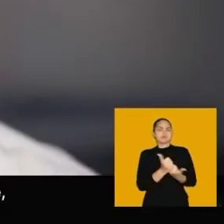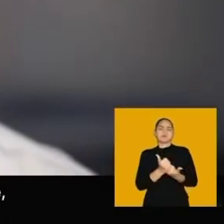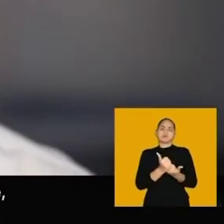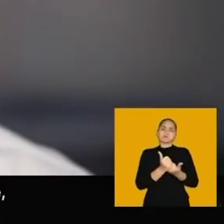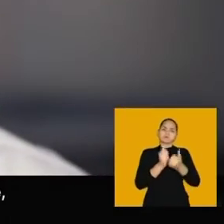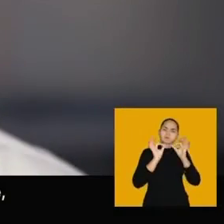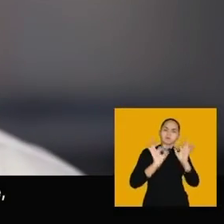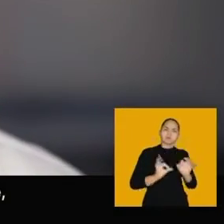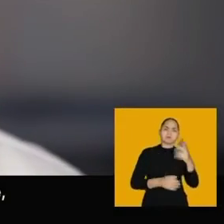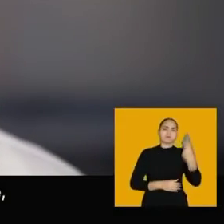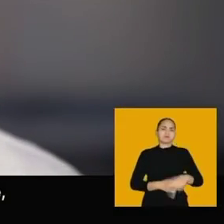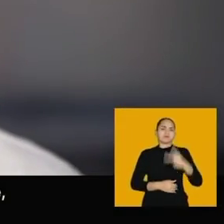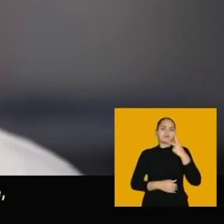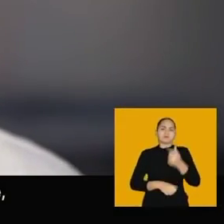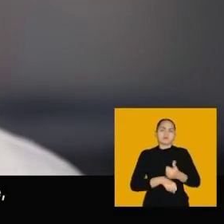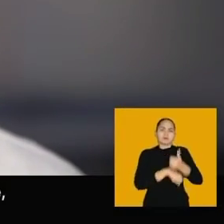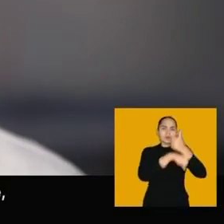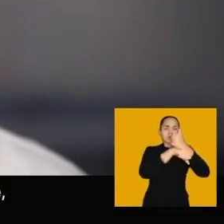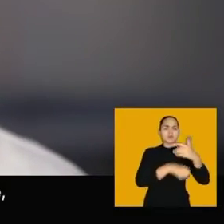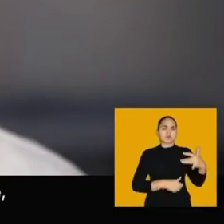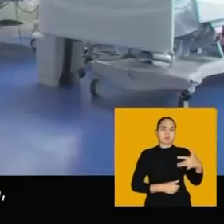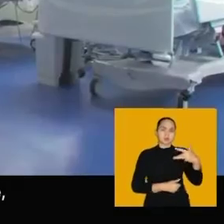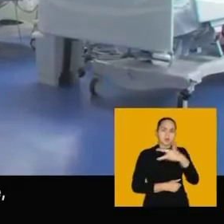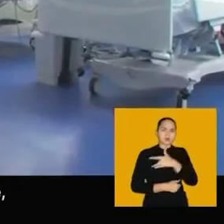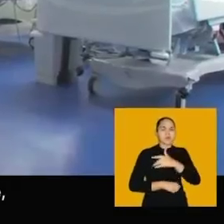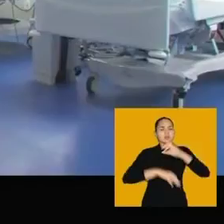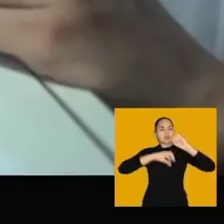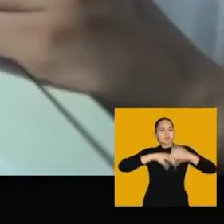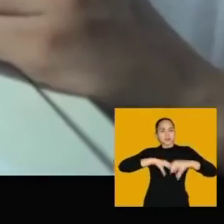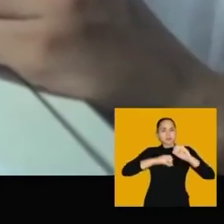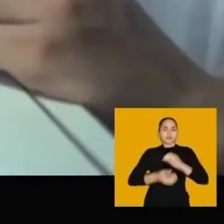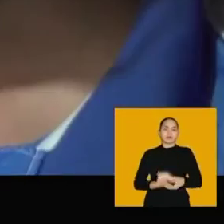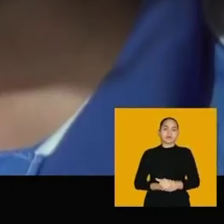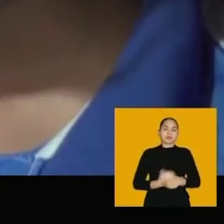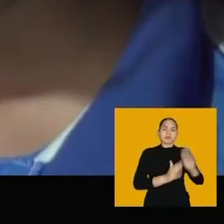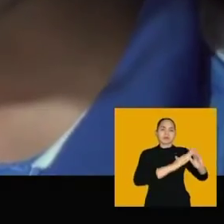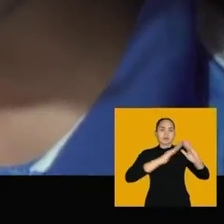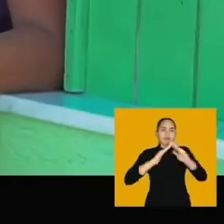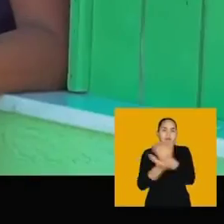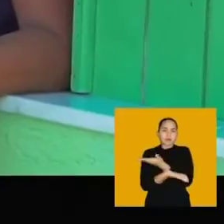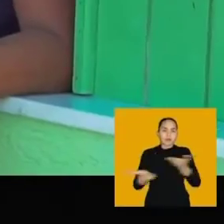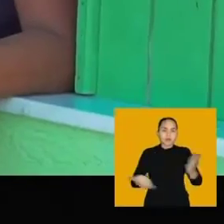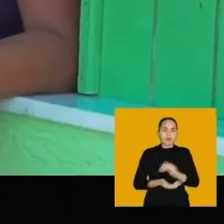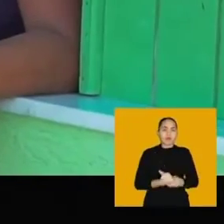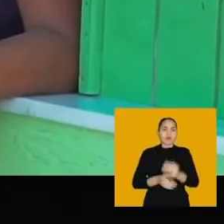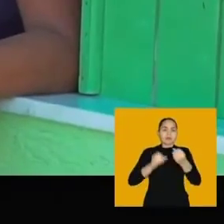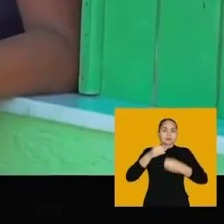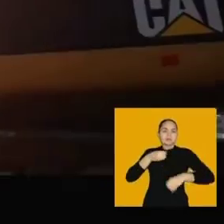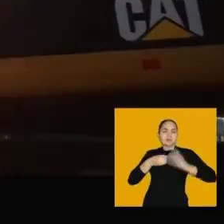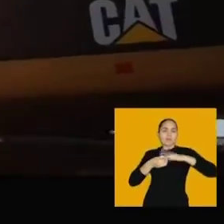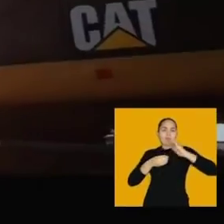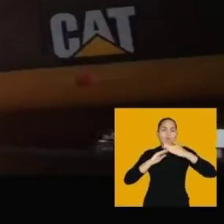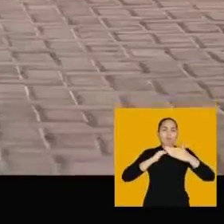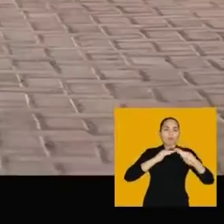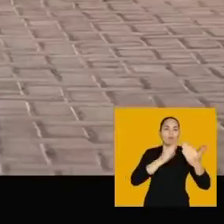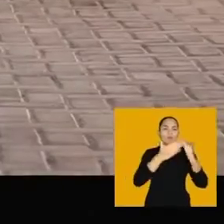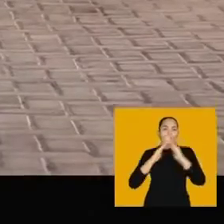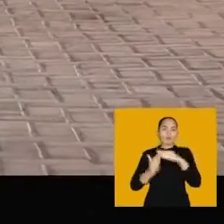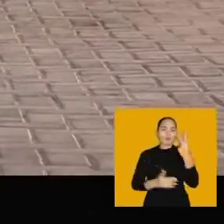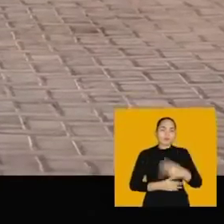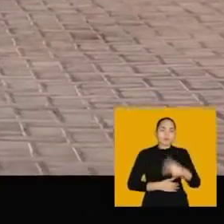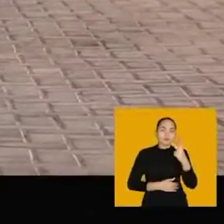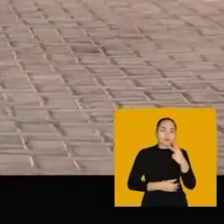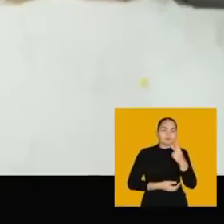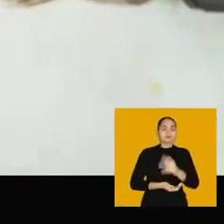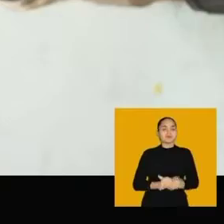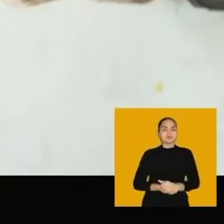Vamos juntos seguir construindo uma Fortaleza melhor na saúde, na educação, na habitação, no saneamento dos bairros